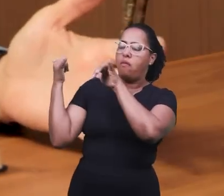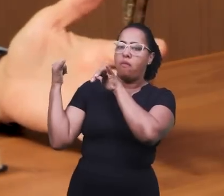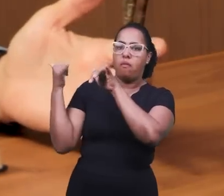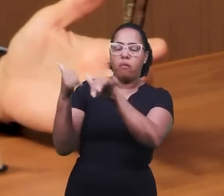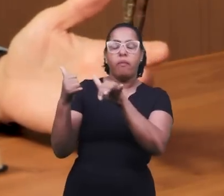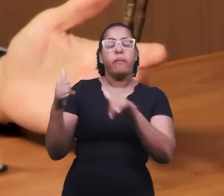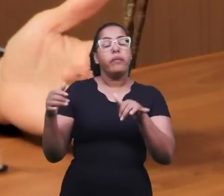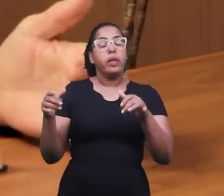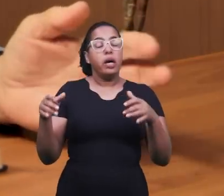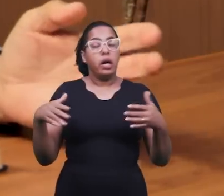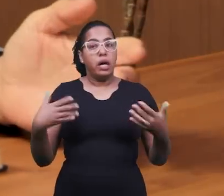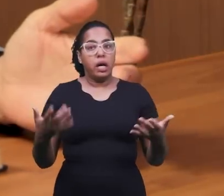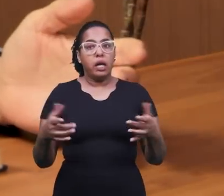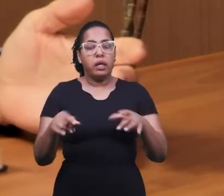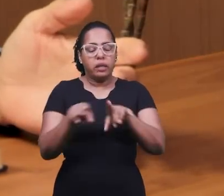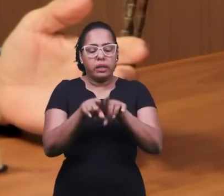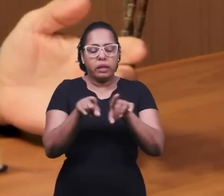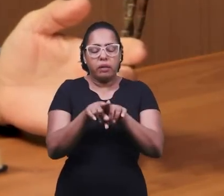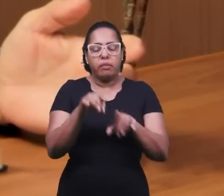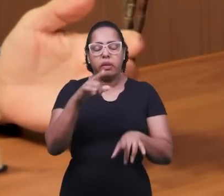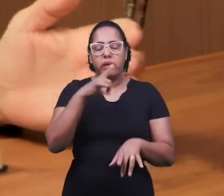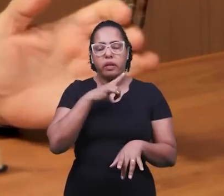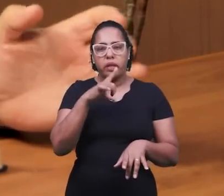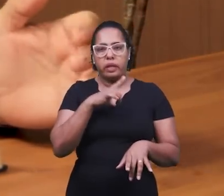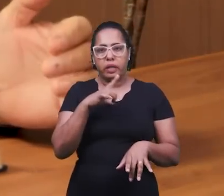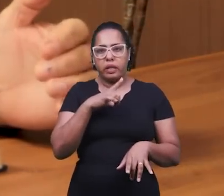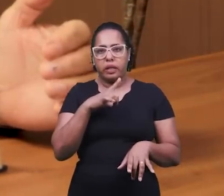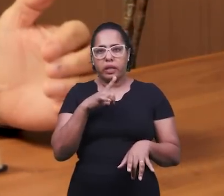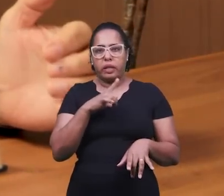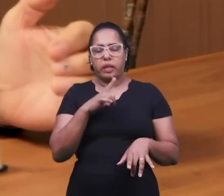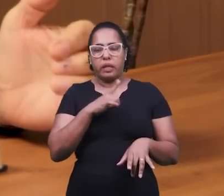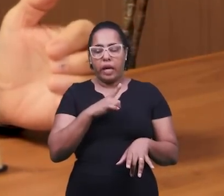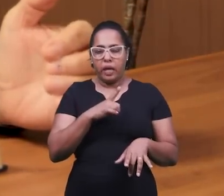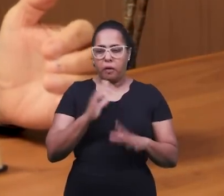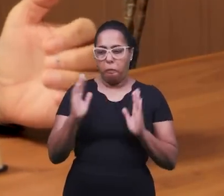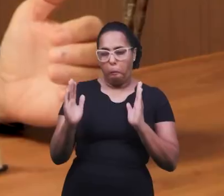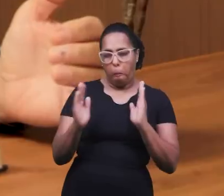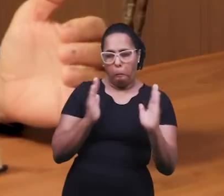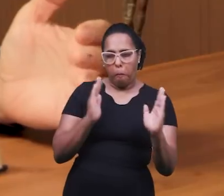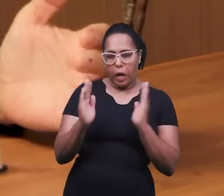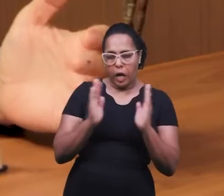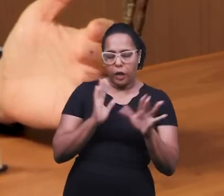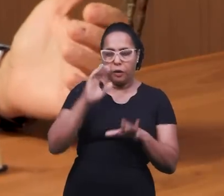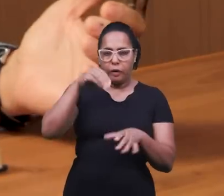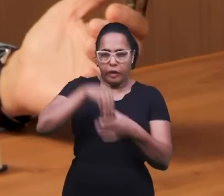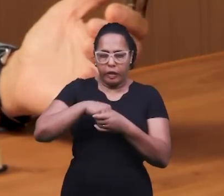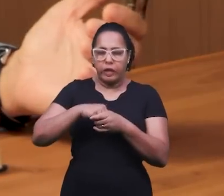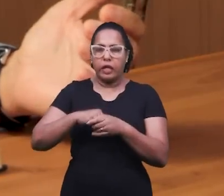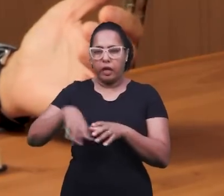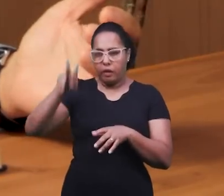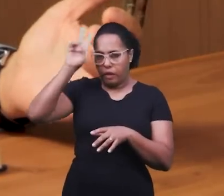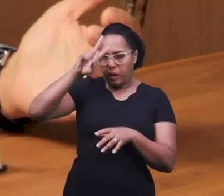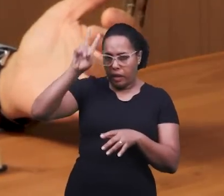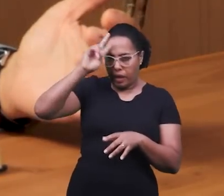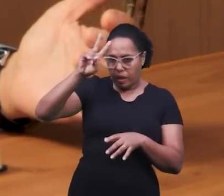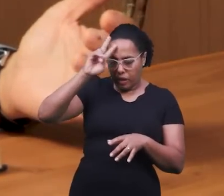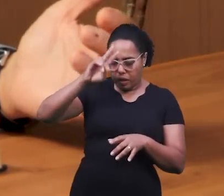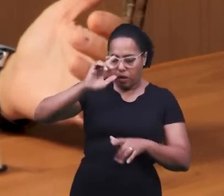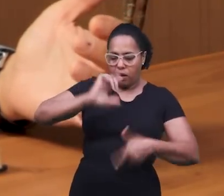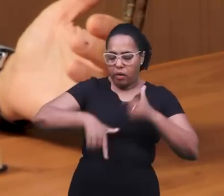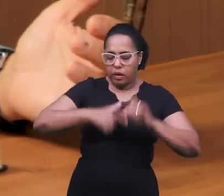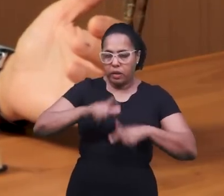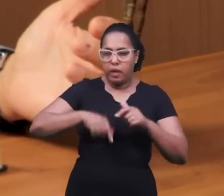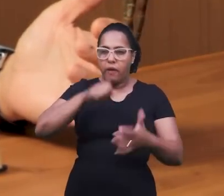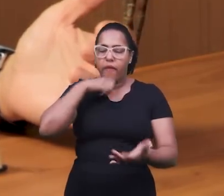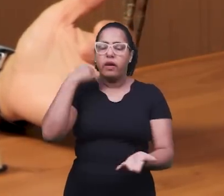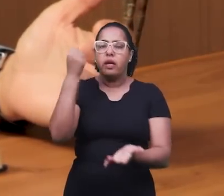nessa distância toda. Mas na época de Jesus, a trombeta ela tinha um papel de anúncio, de chamar a atenção,